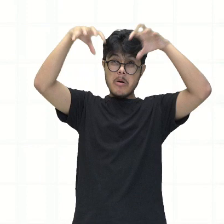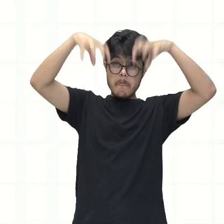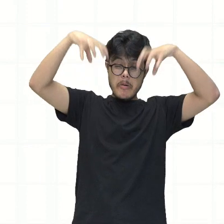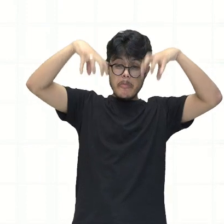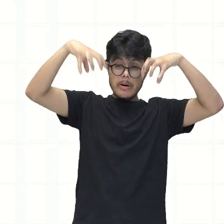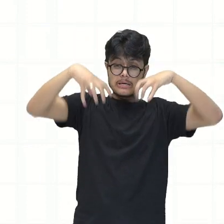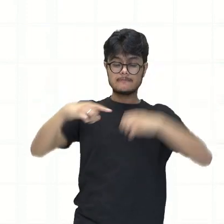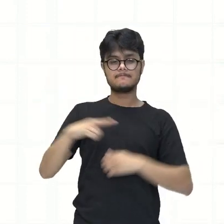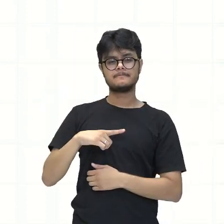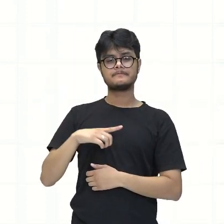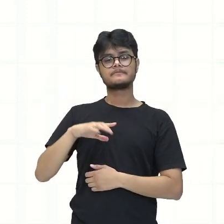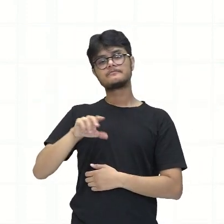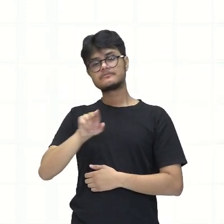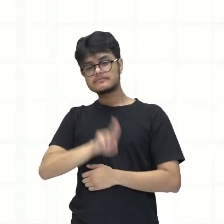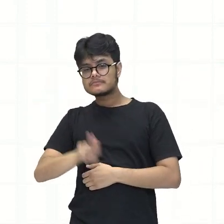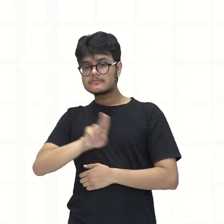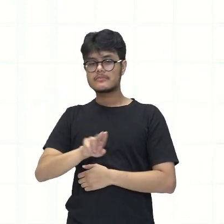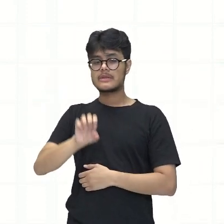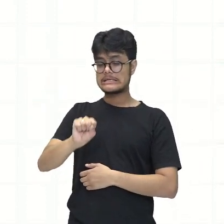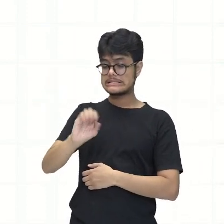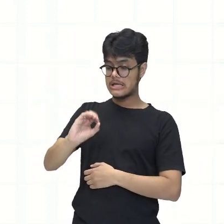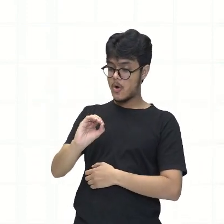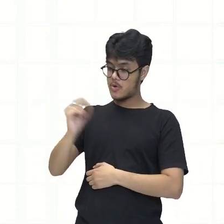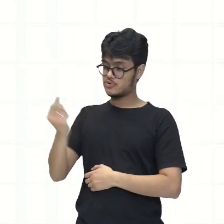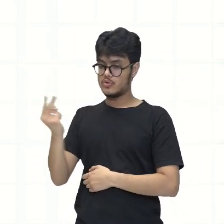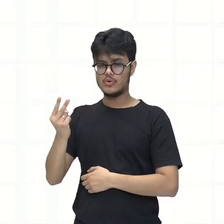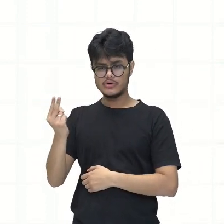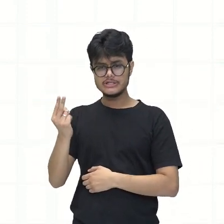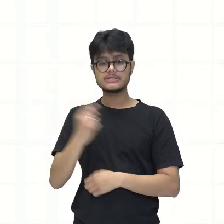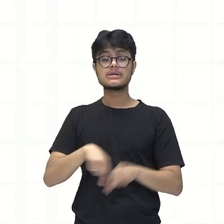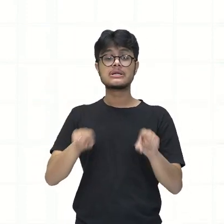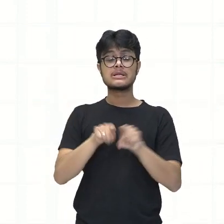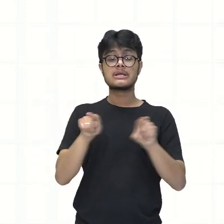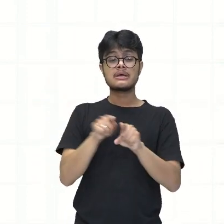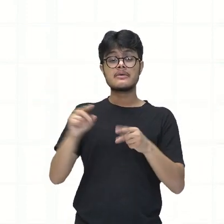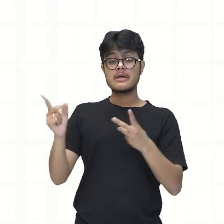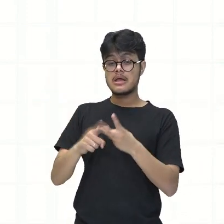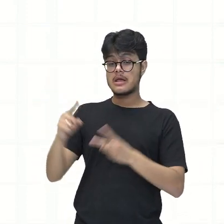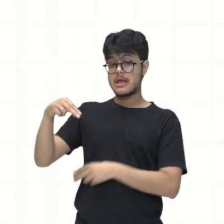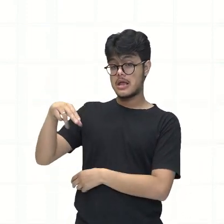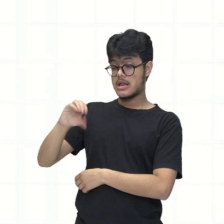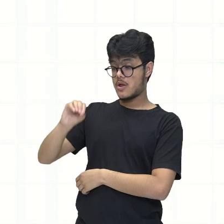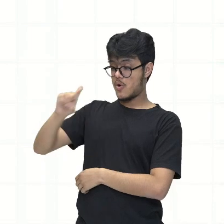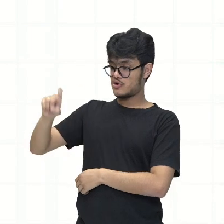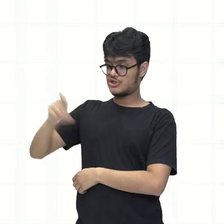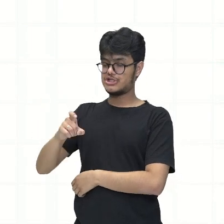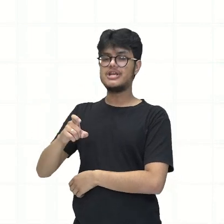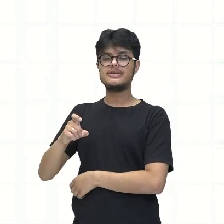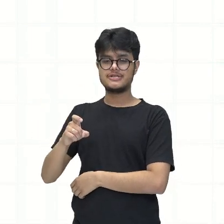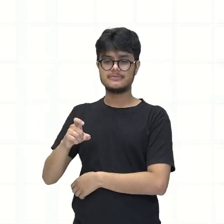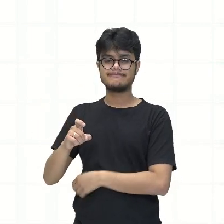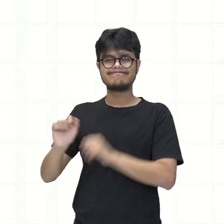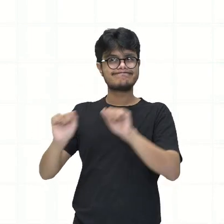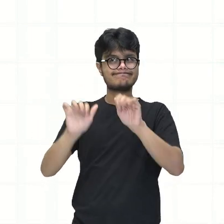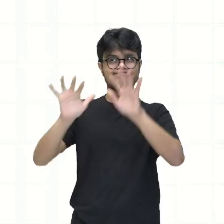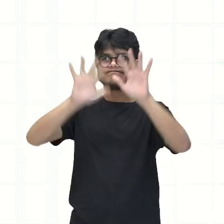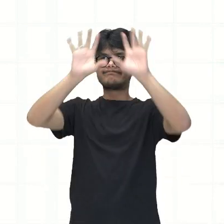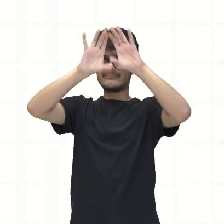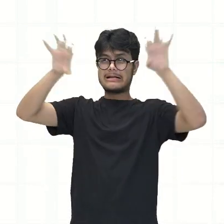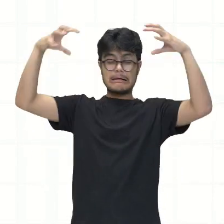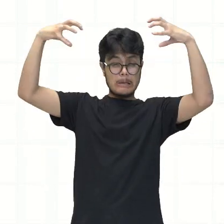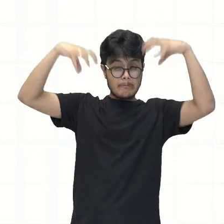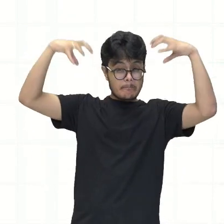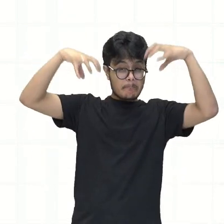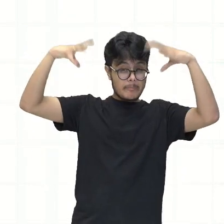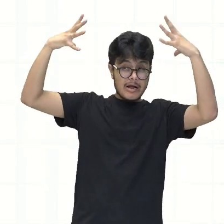pela emissão de poluentes ácidos, como dióxido de enxofre e óxido de nitrogênio na atmosfera. E